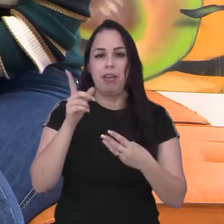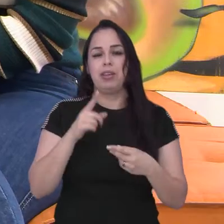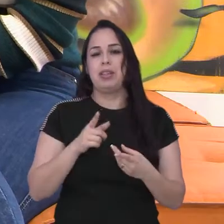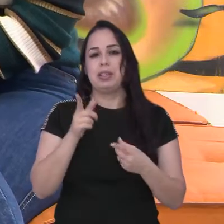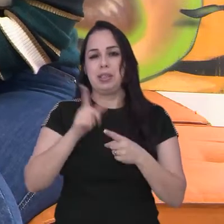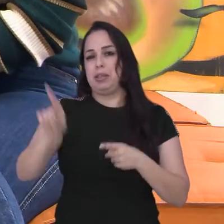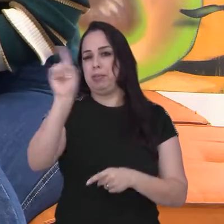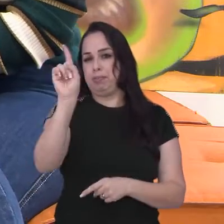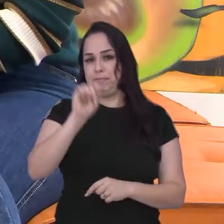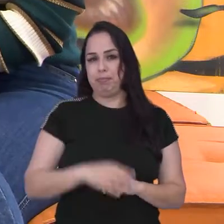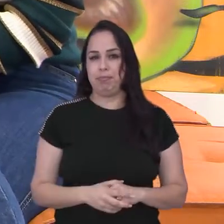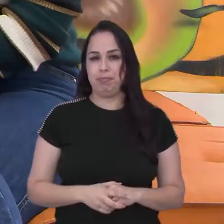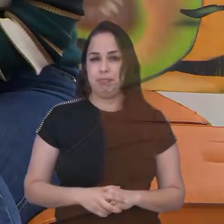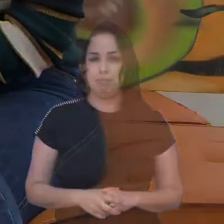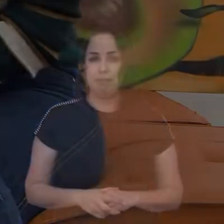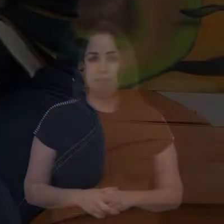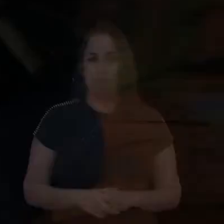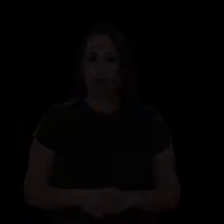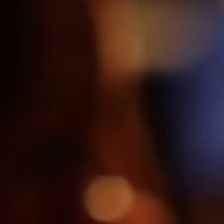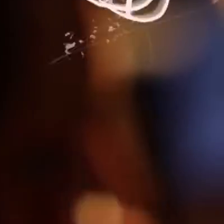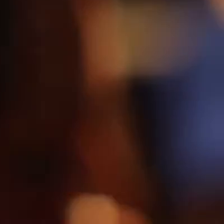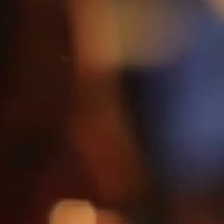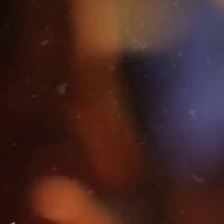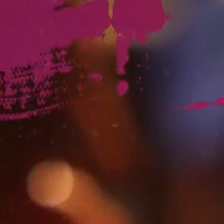pra participar. A gente já volta.